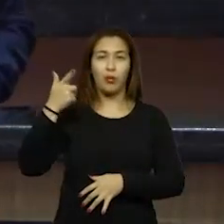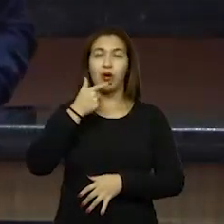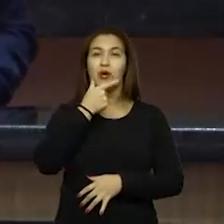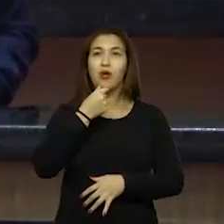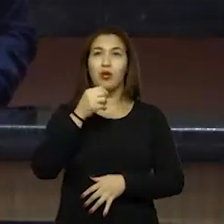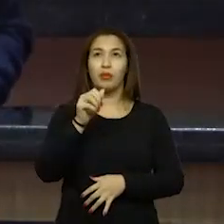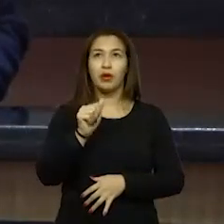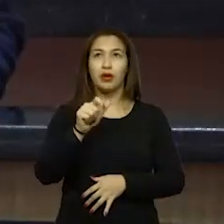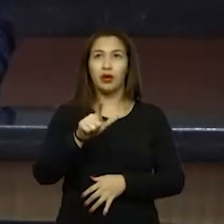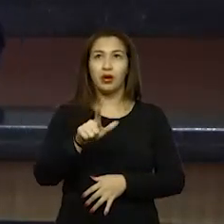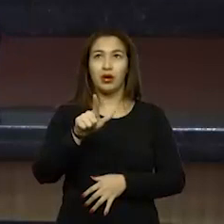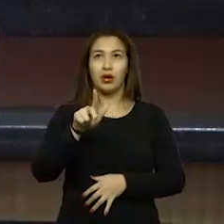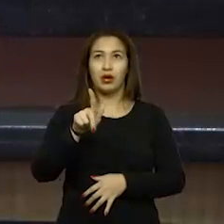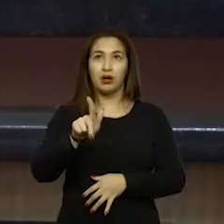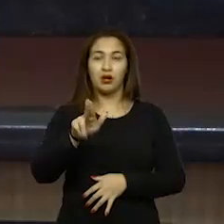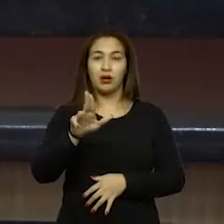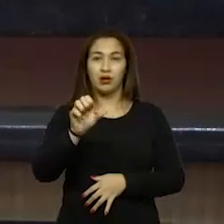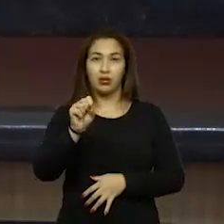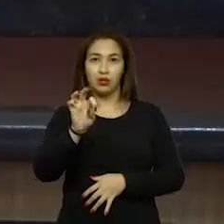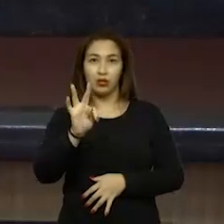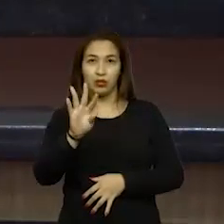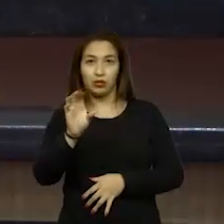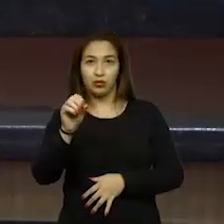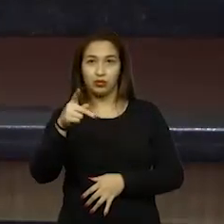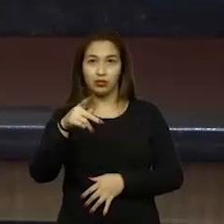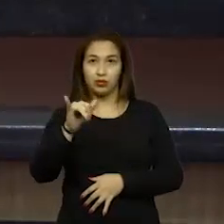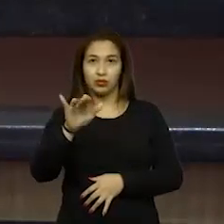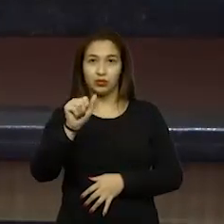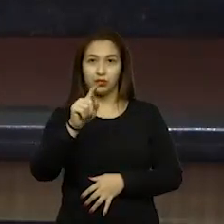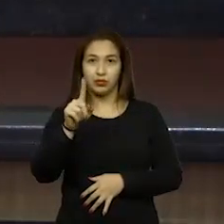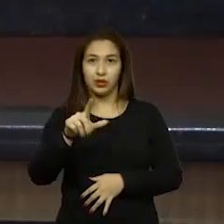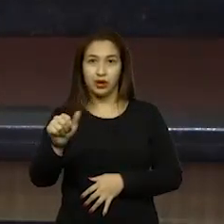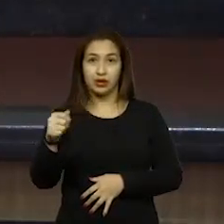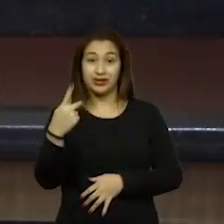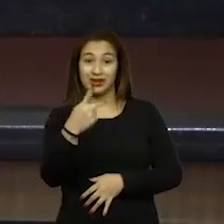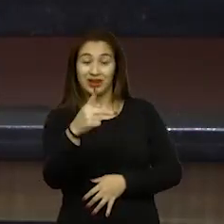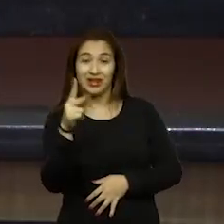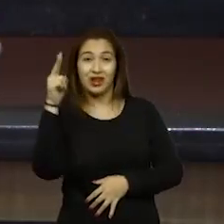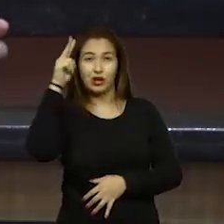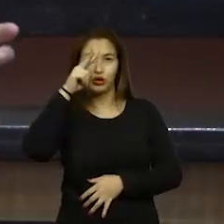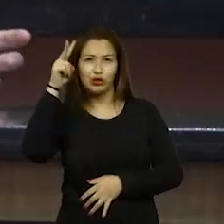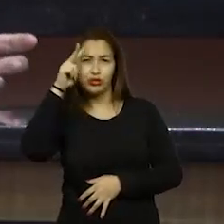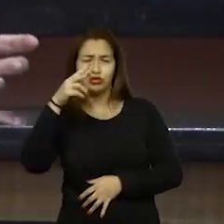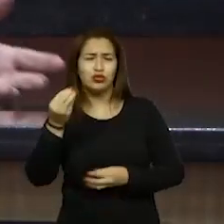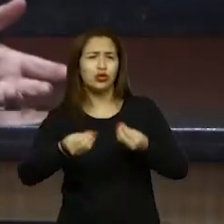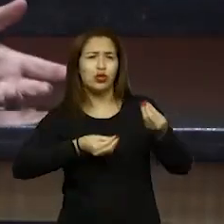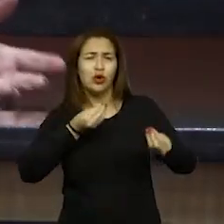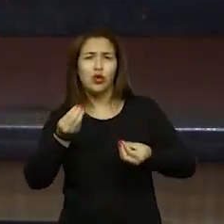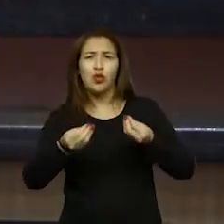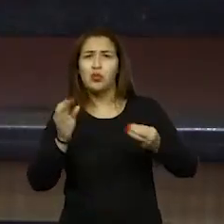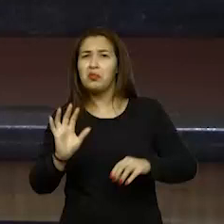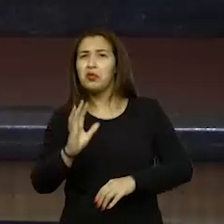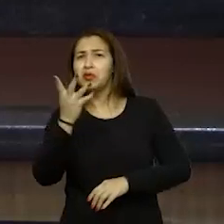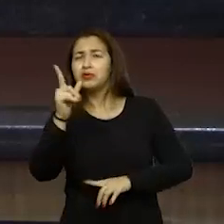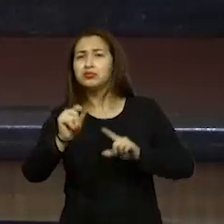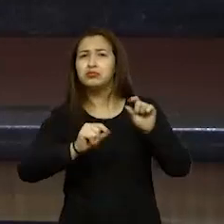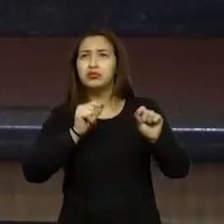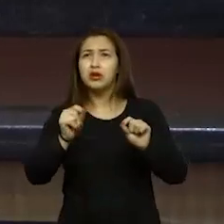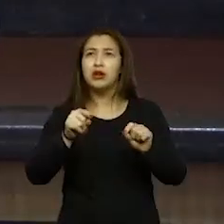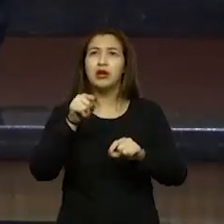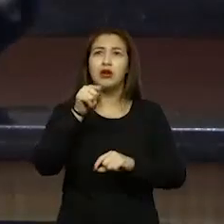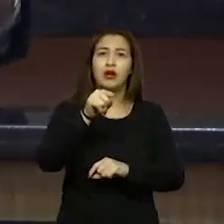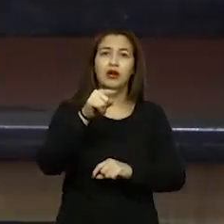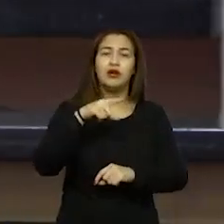aqui, que vai ser aqui, que ele vai contar a história dele, do acidente que ele levou.